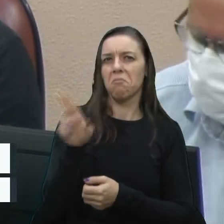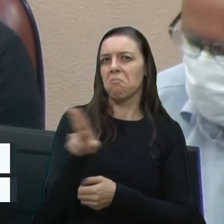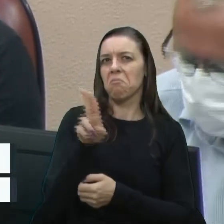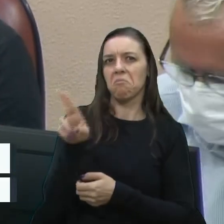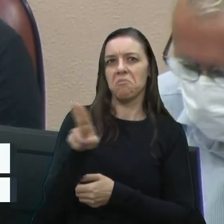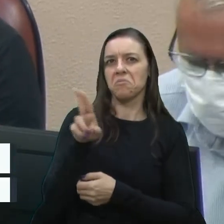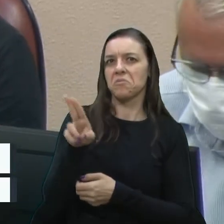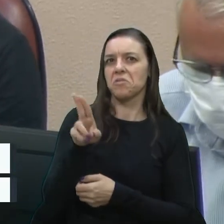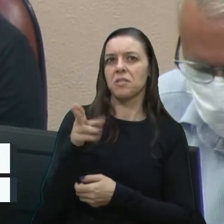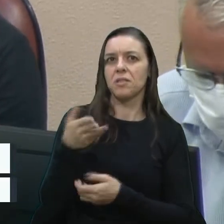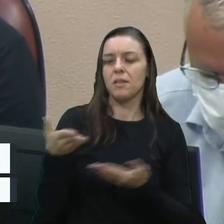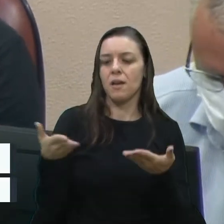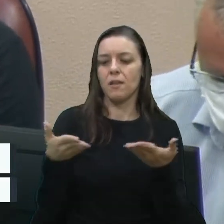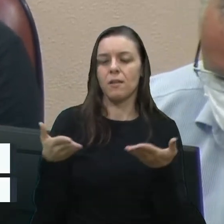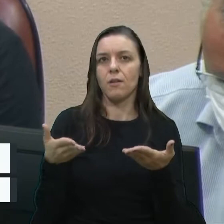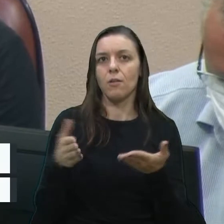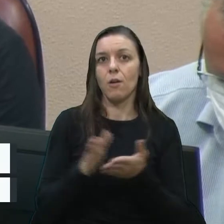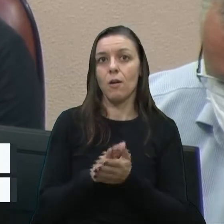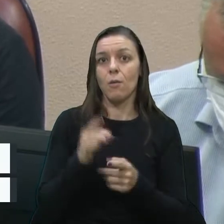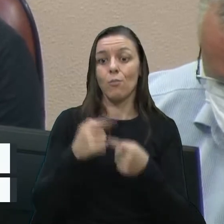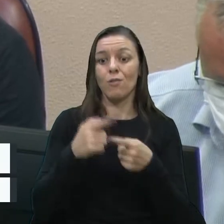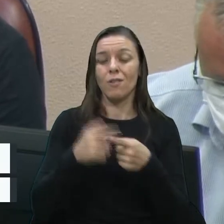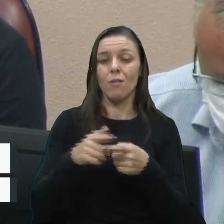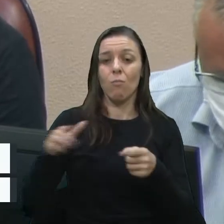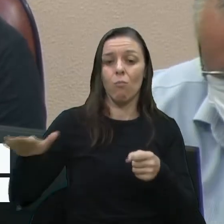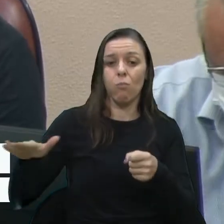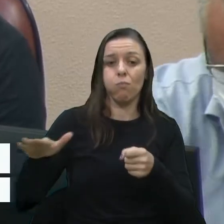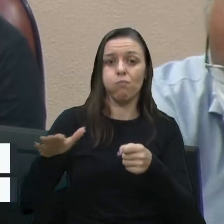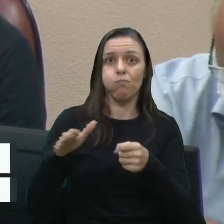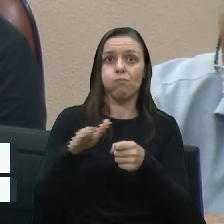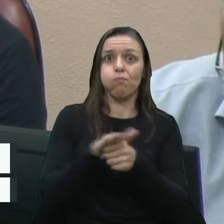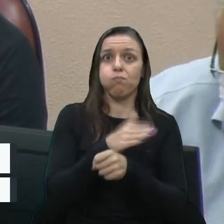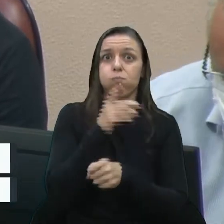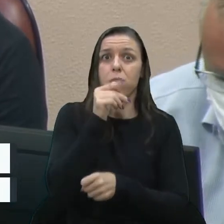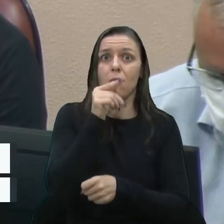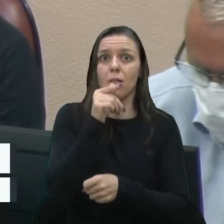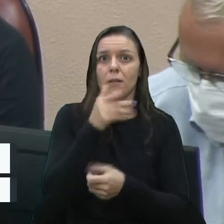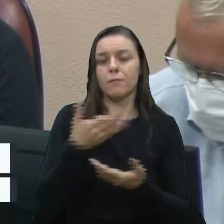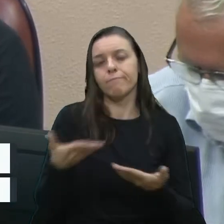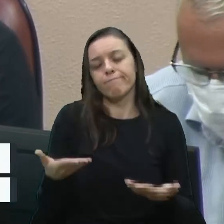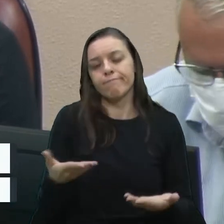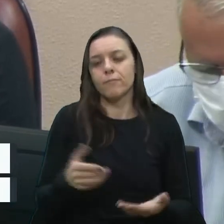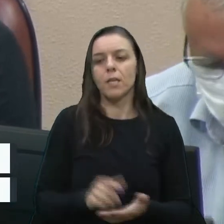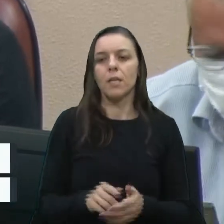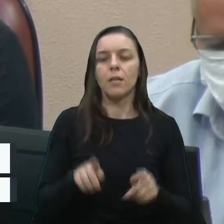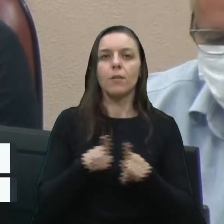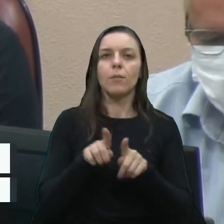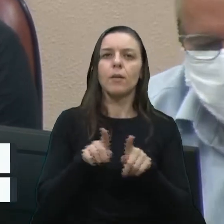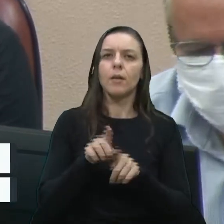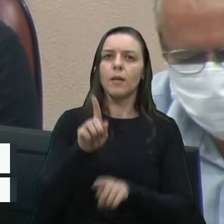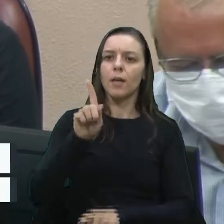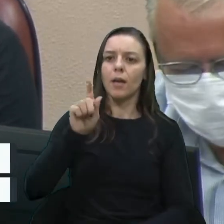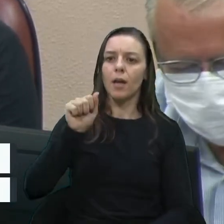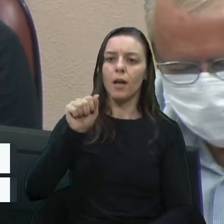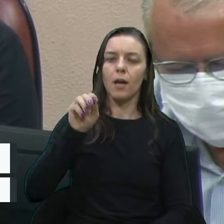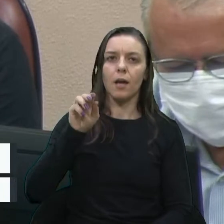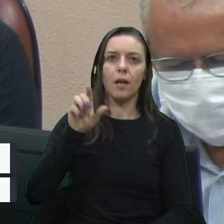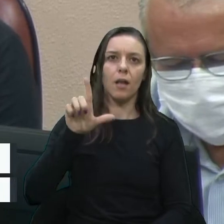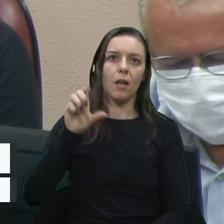usado por causa dos alagamentos. Também temos aqui, em direção Galopes, também, que recebe uma grande quantidade de